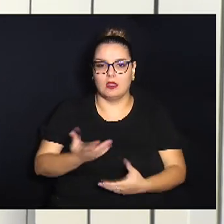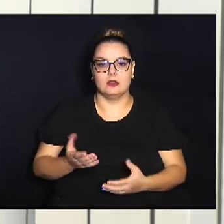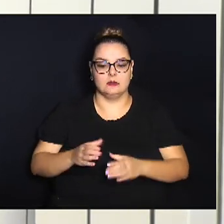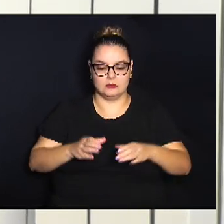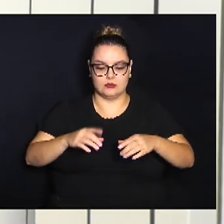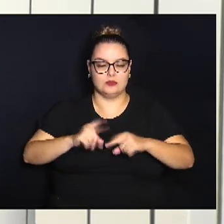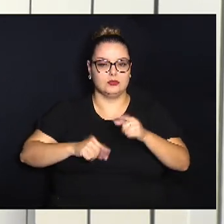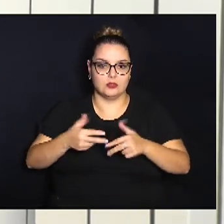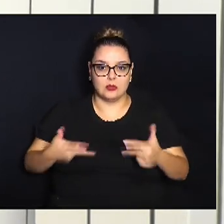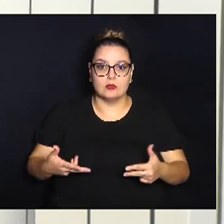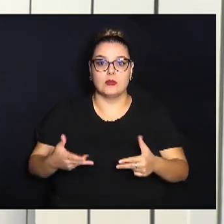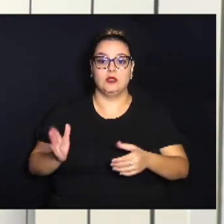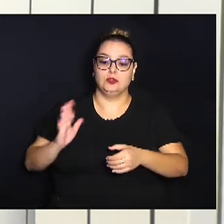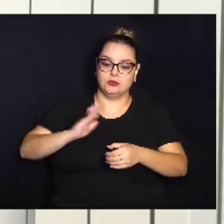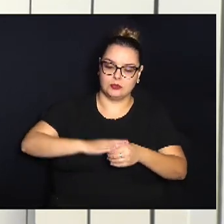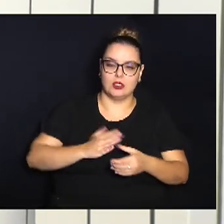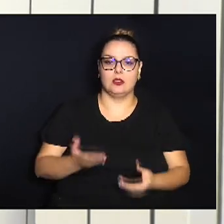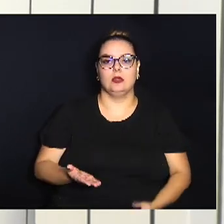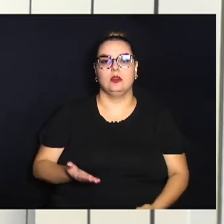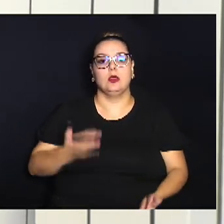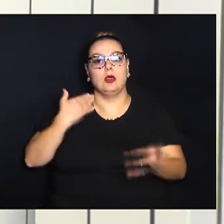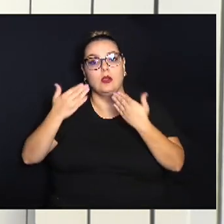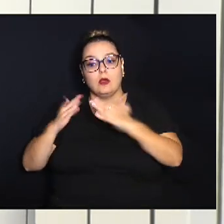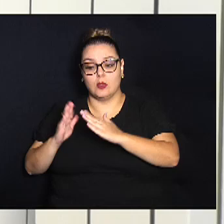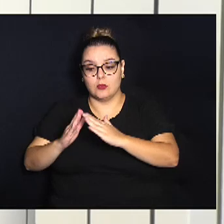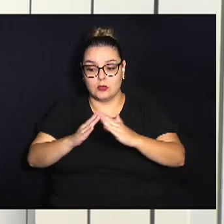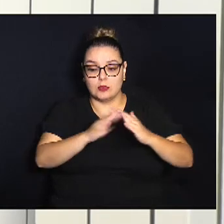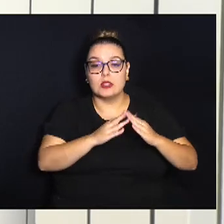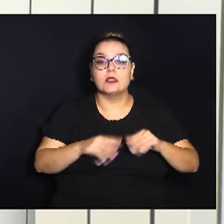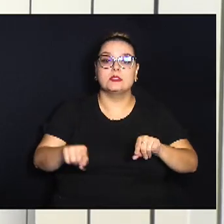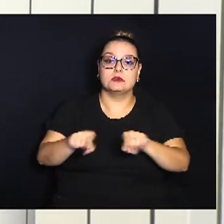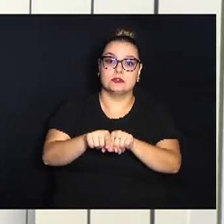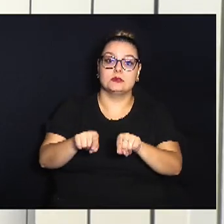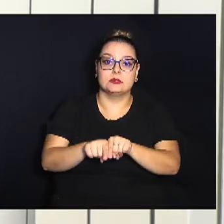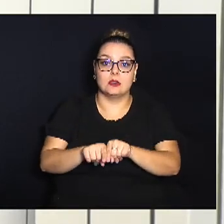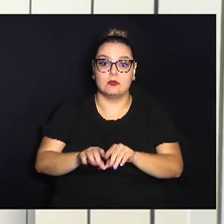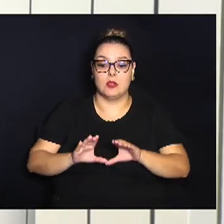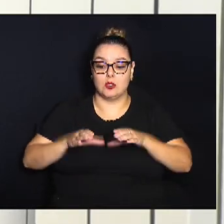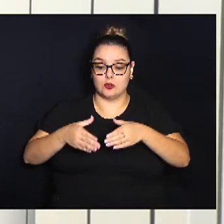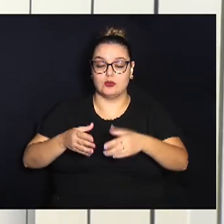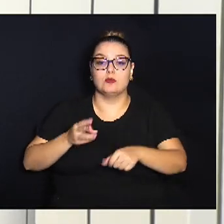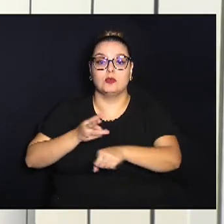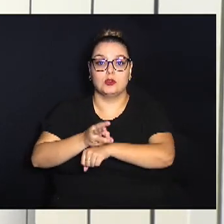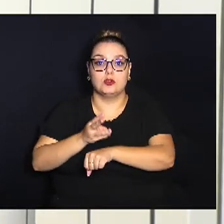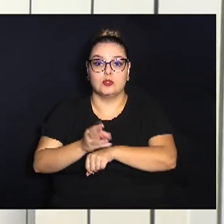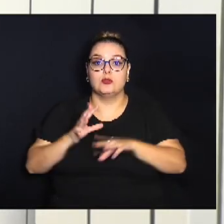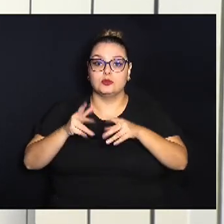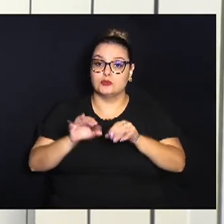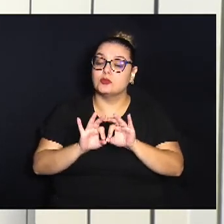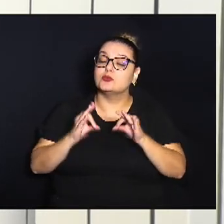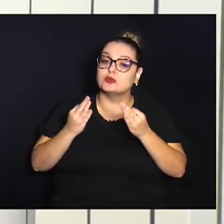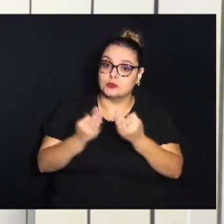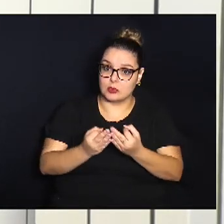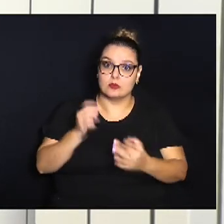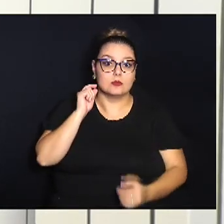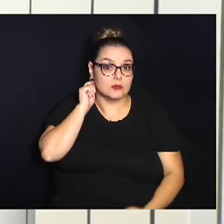vasos, sempre conversar com as vizinhas, também grupo de WhatsApp, com todos os